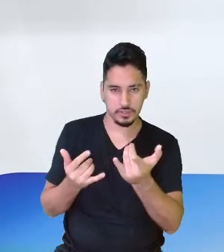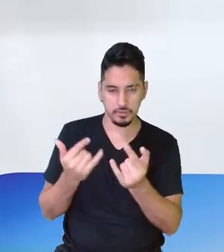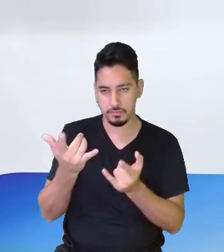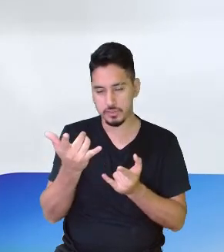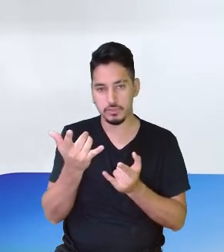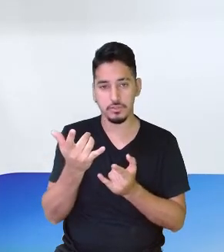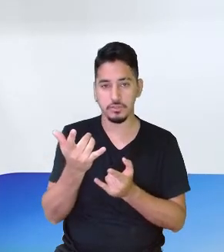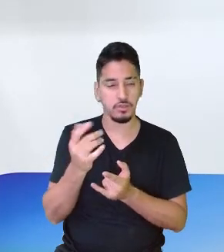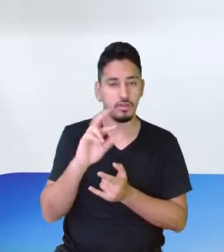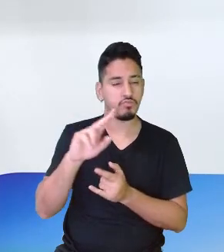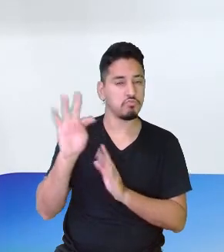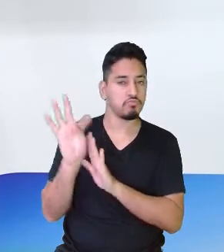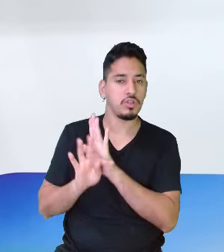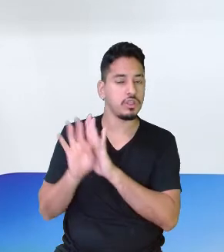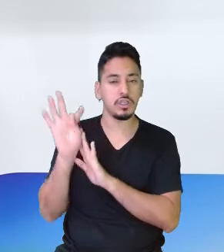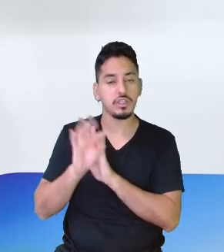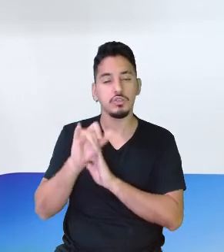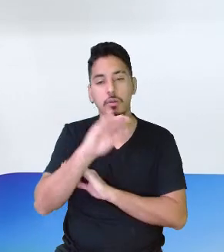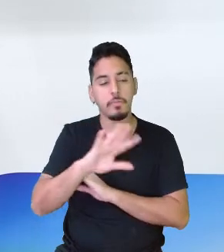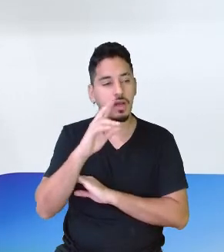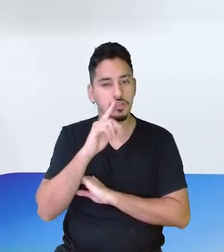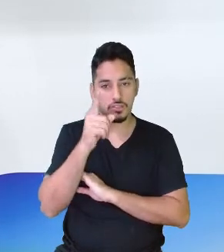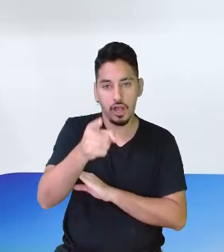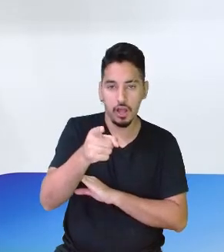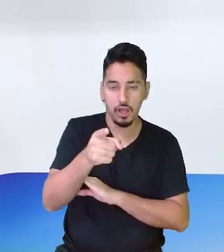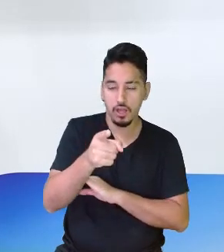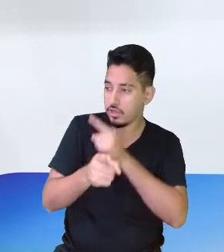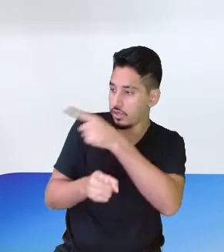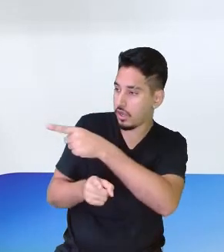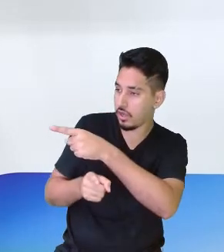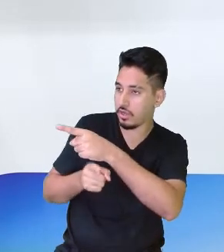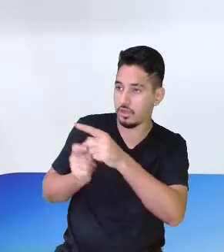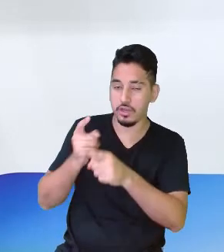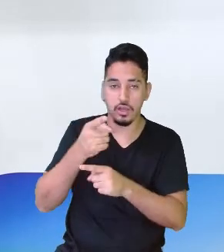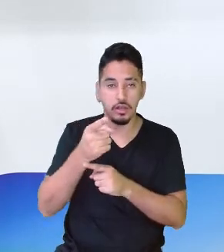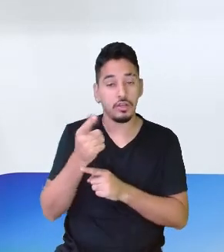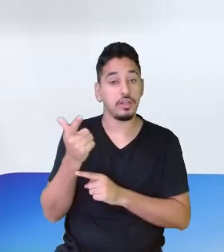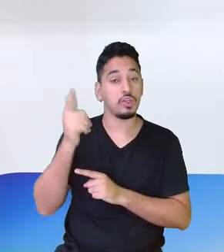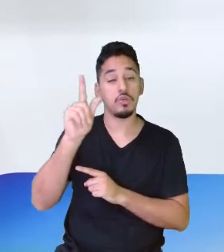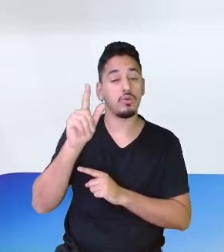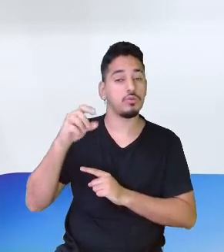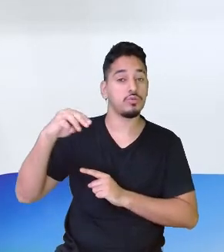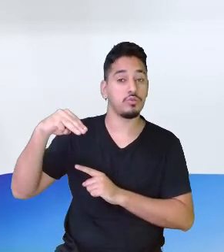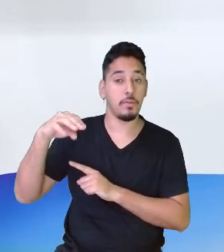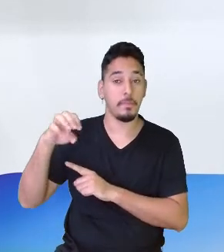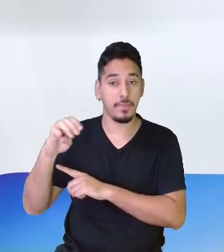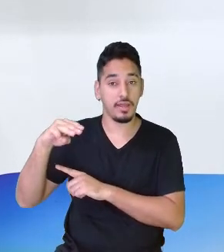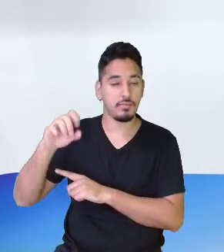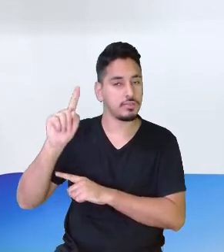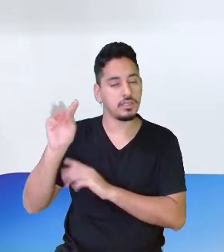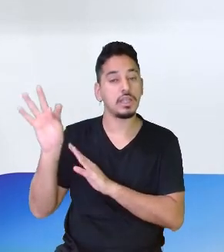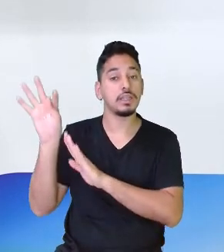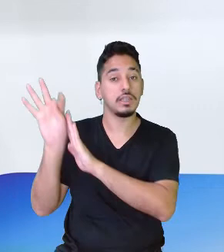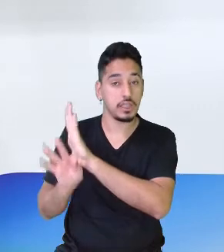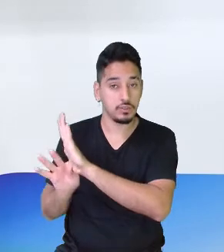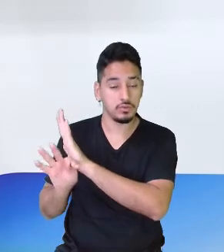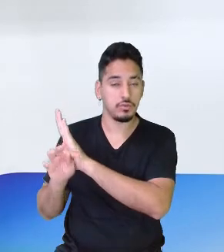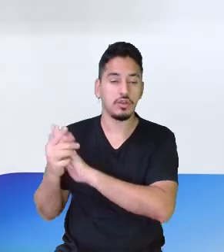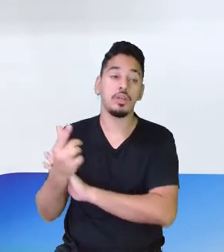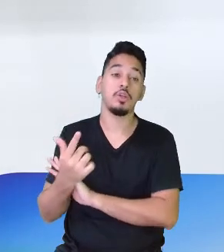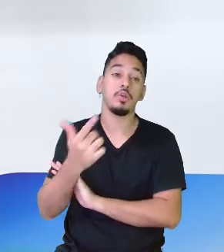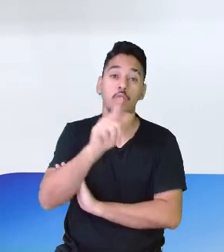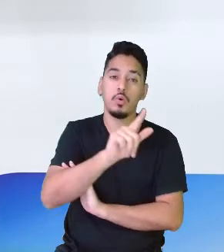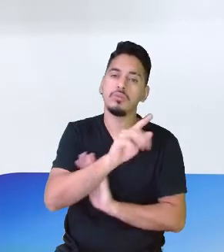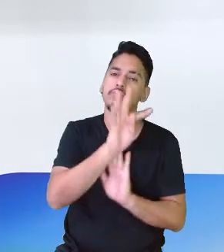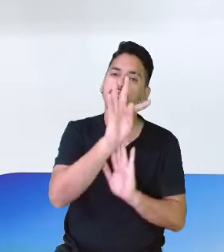texto. Ele é somente imagem. E aí, alguns outros memes, eles são só texto. E outros, como os que eu